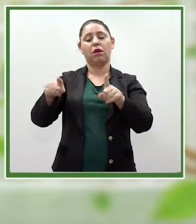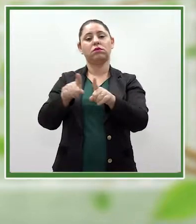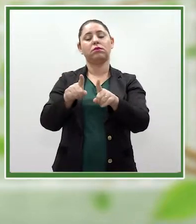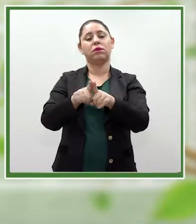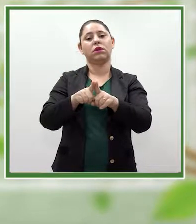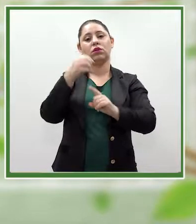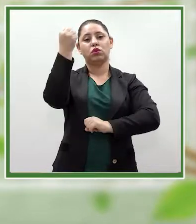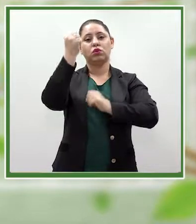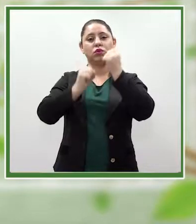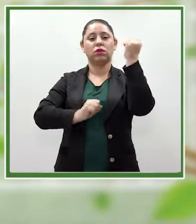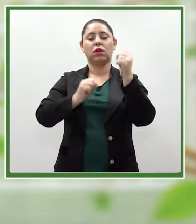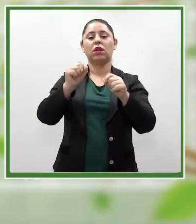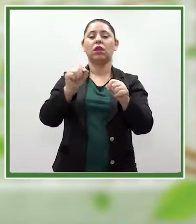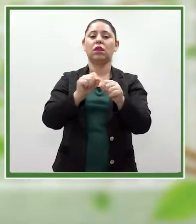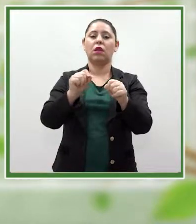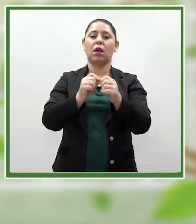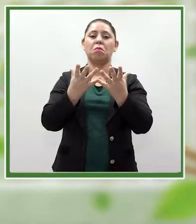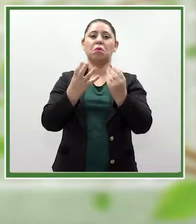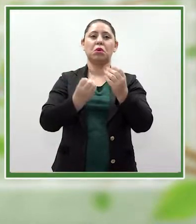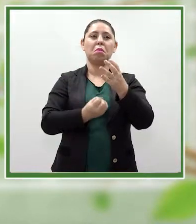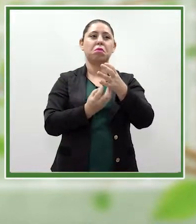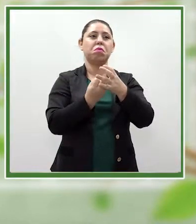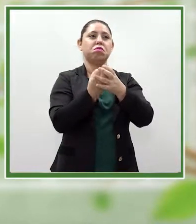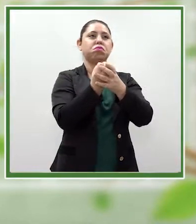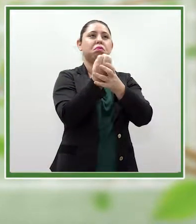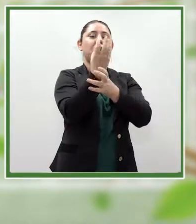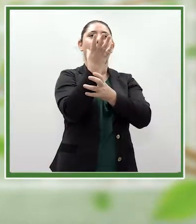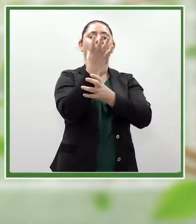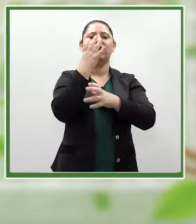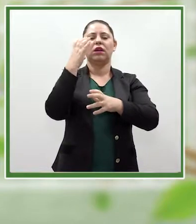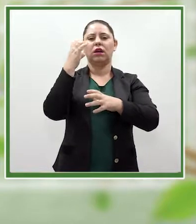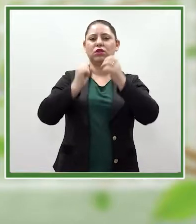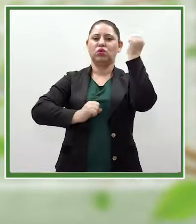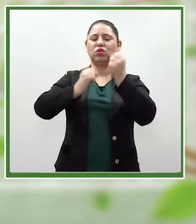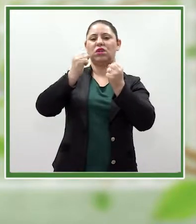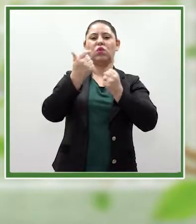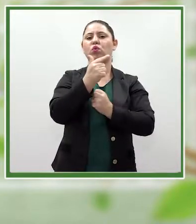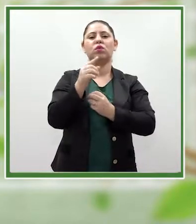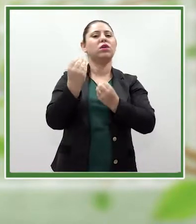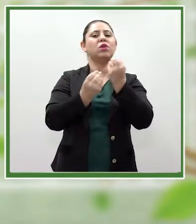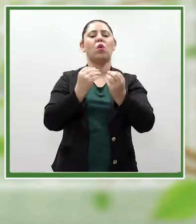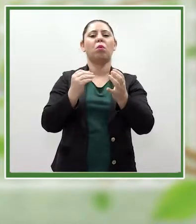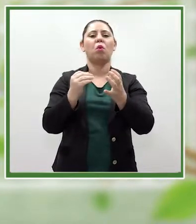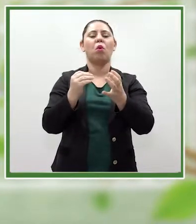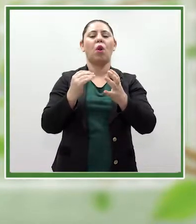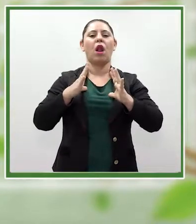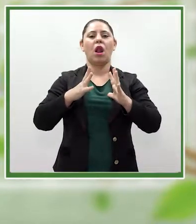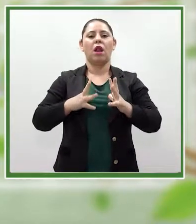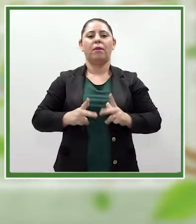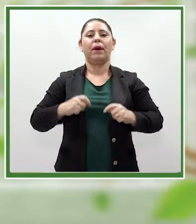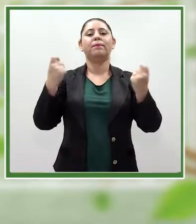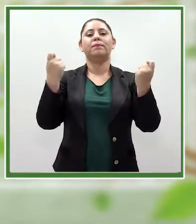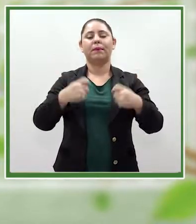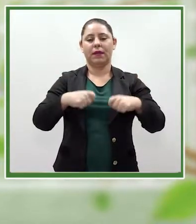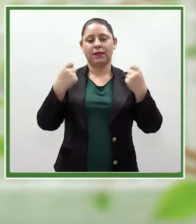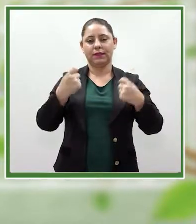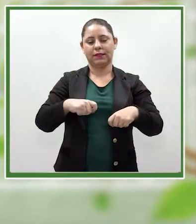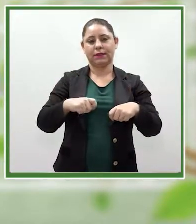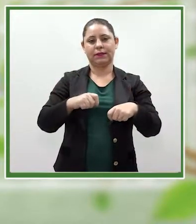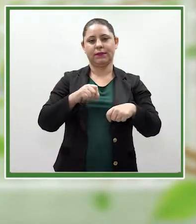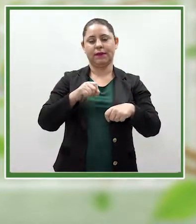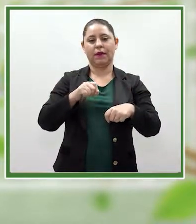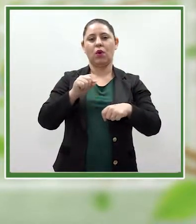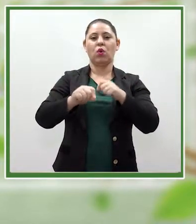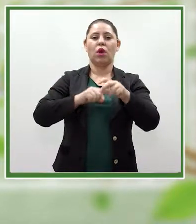suas atividades, né, industriais, que causam bastante emissão. Ou seja, a indústria em si não tem a capacidade dessa remoção.